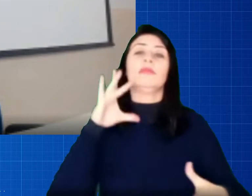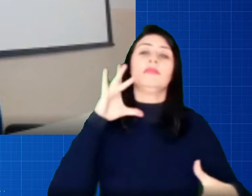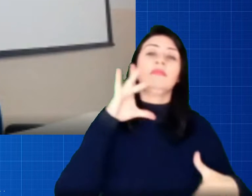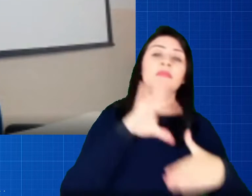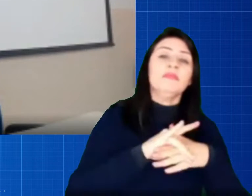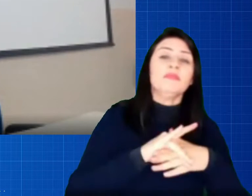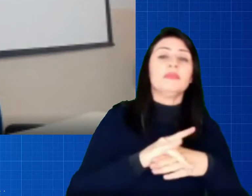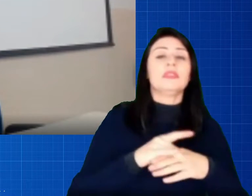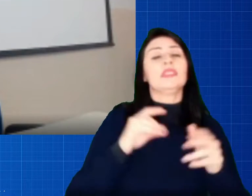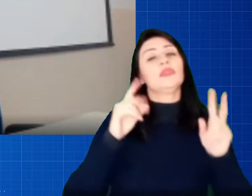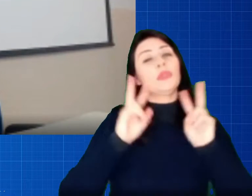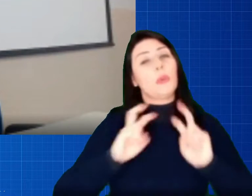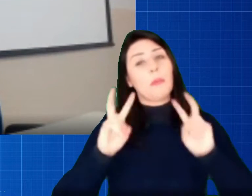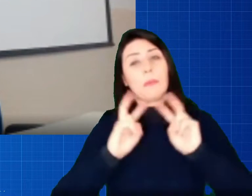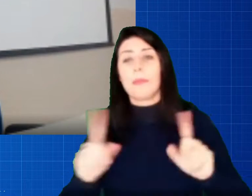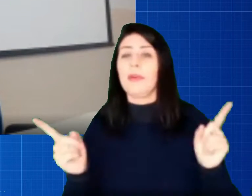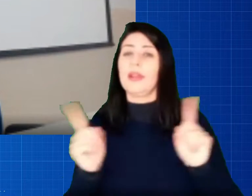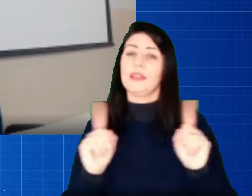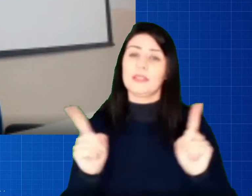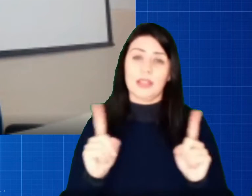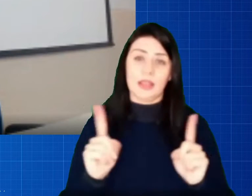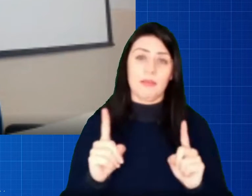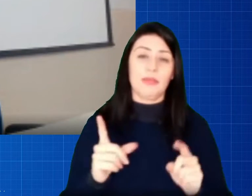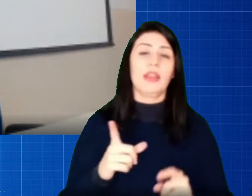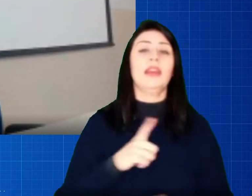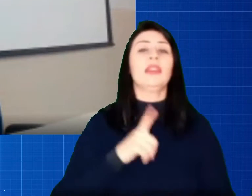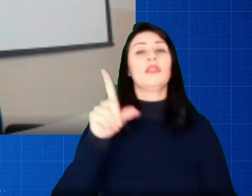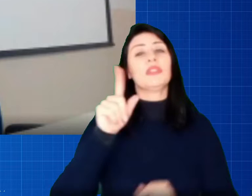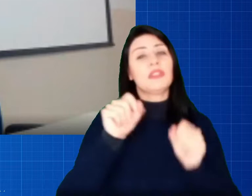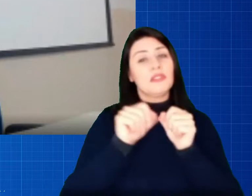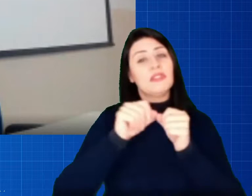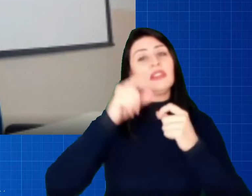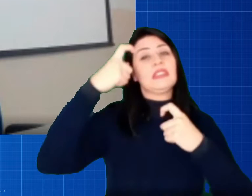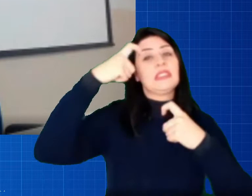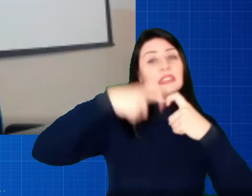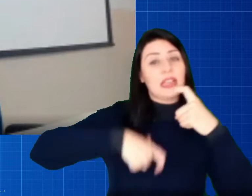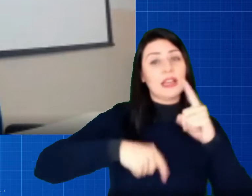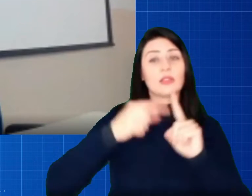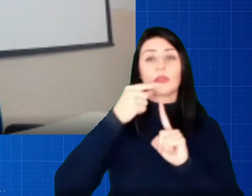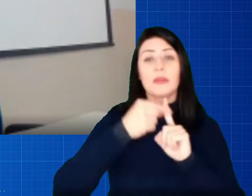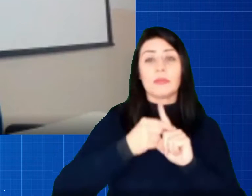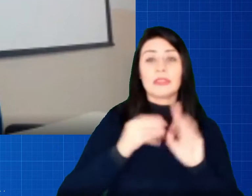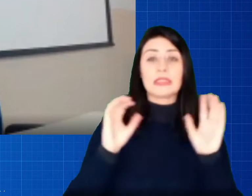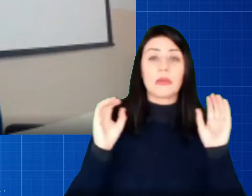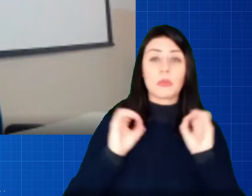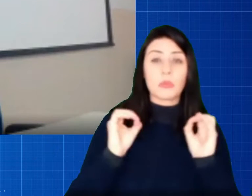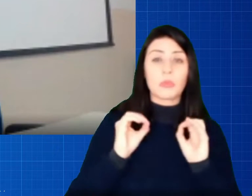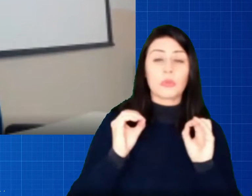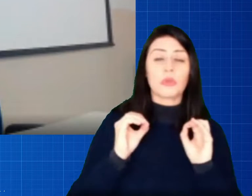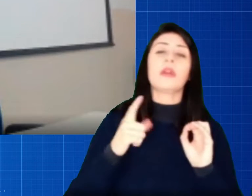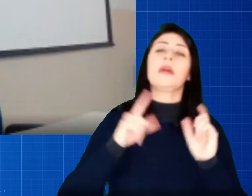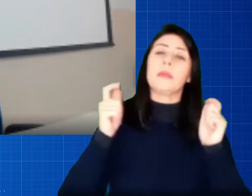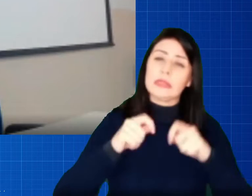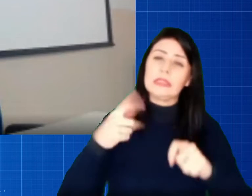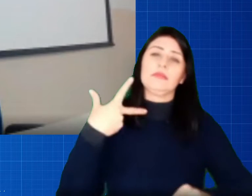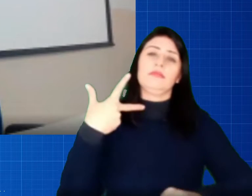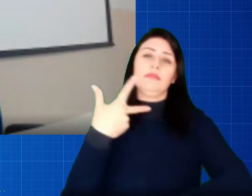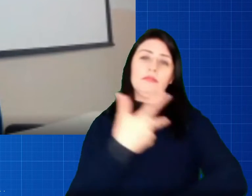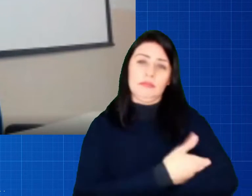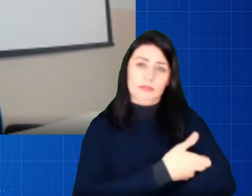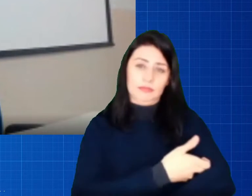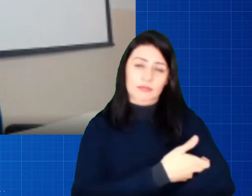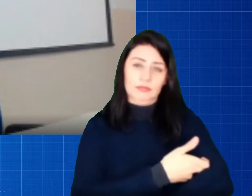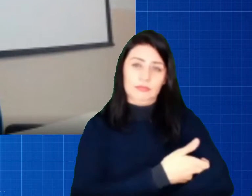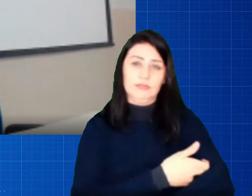forma de doença. Então, nós sempre vamos, tive algum tipo de exposição, que eu procure a testagem,